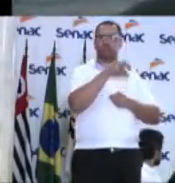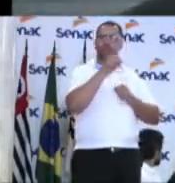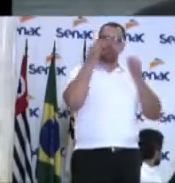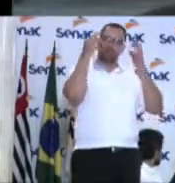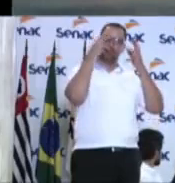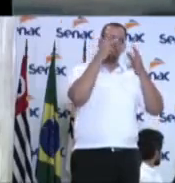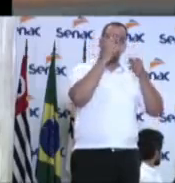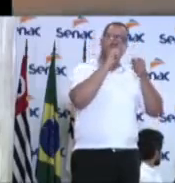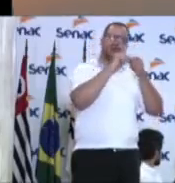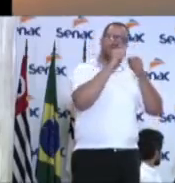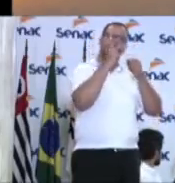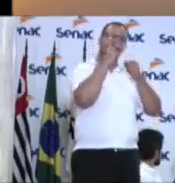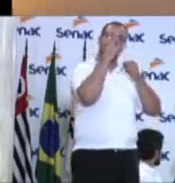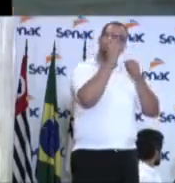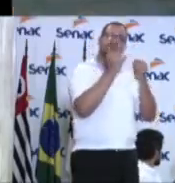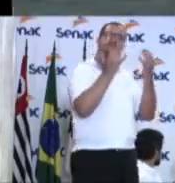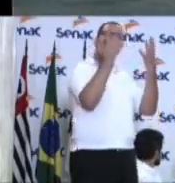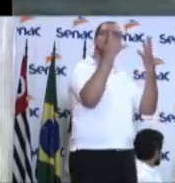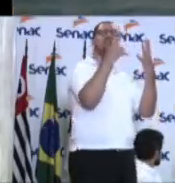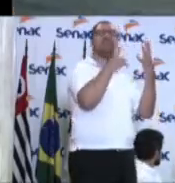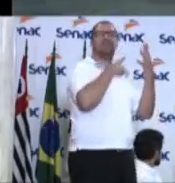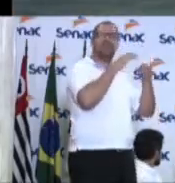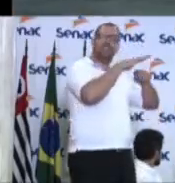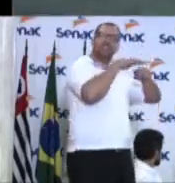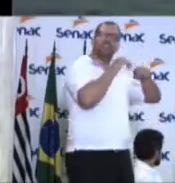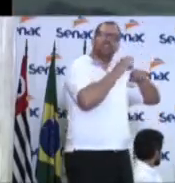convidar? Tá convidado. Oba!